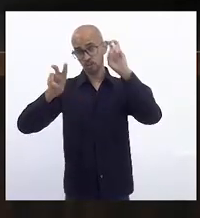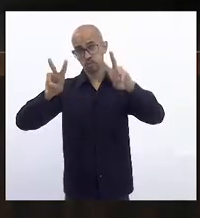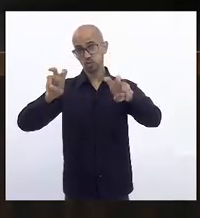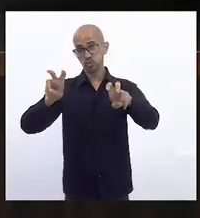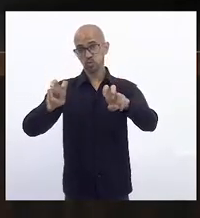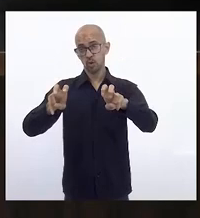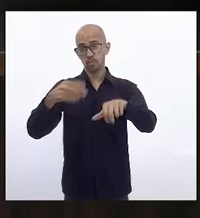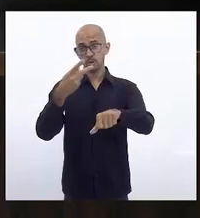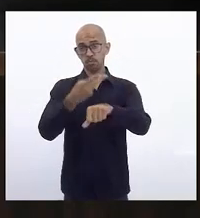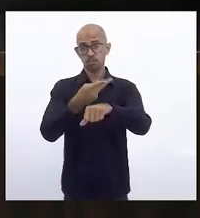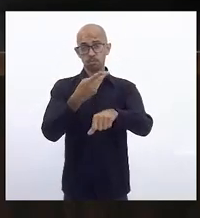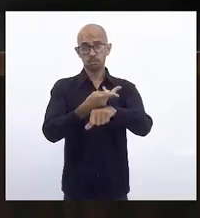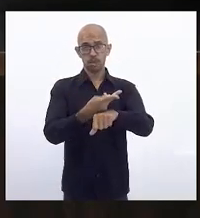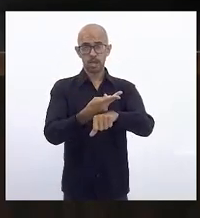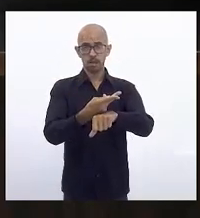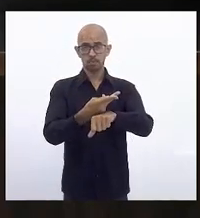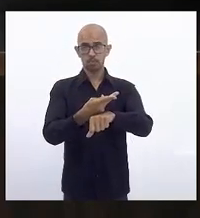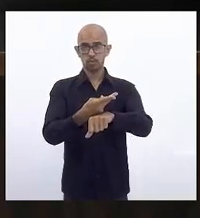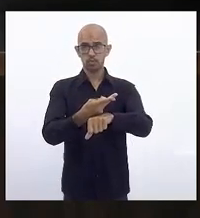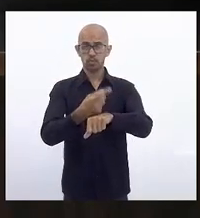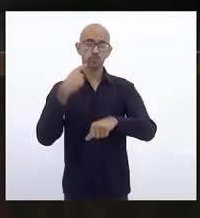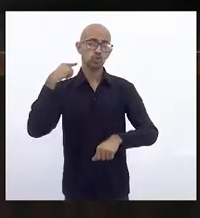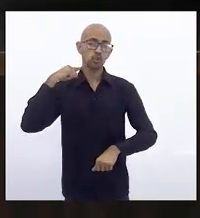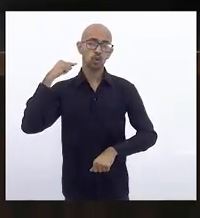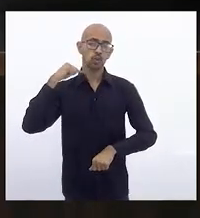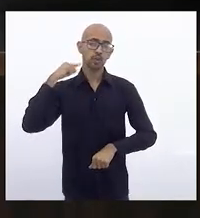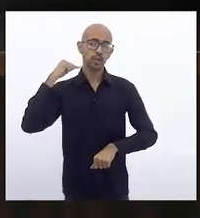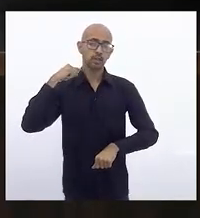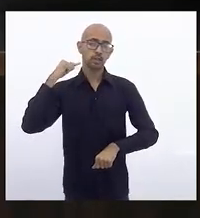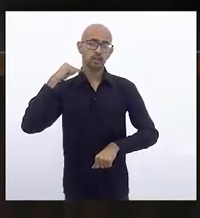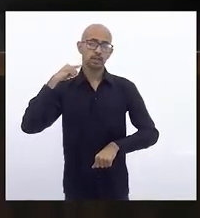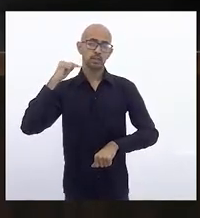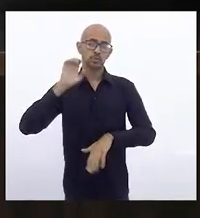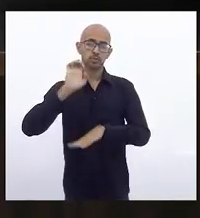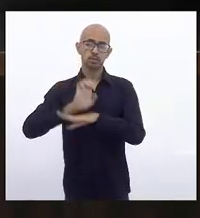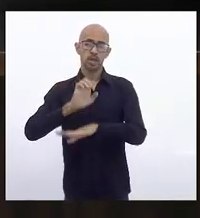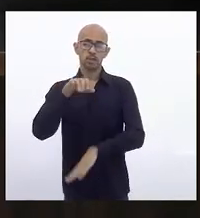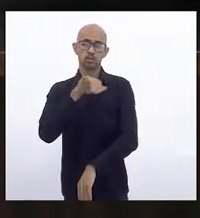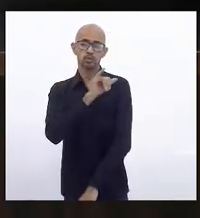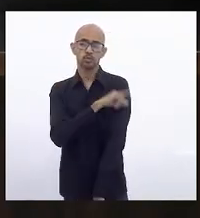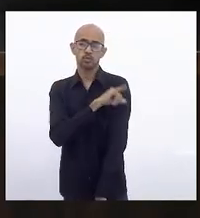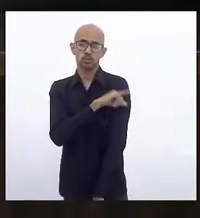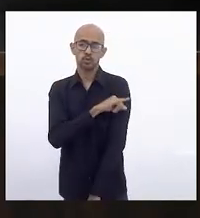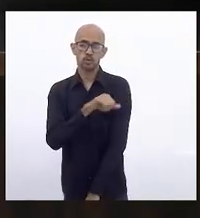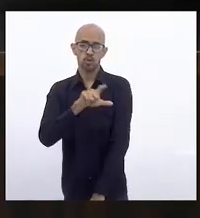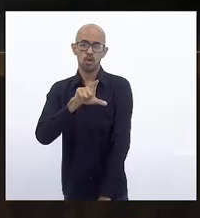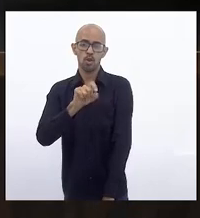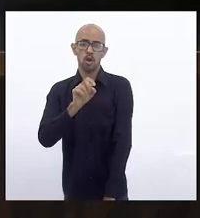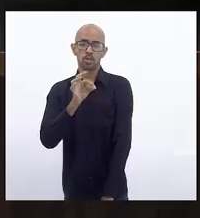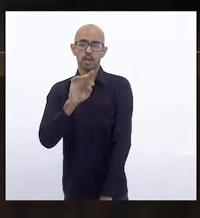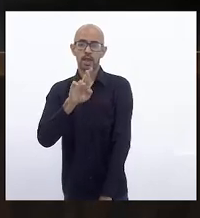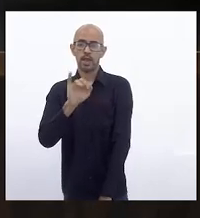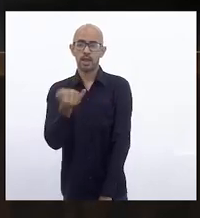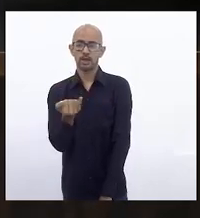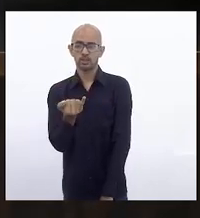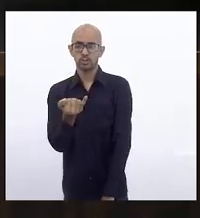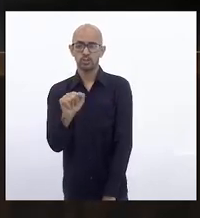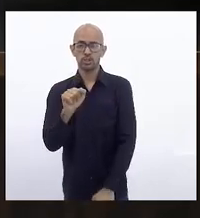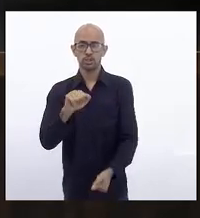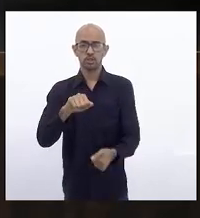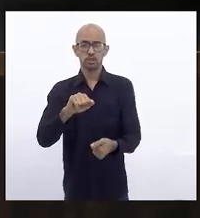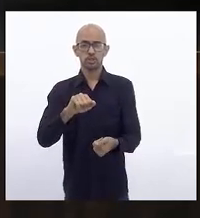prêmios prescritos das loterias exploradas direta ou indiretamente pela Loteria do Estado do Rio de Janeiro, Loterja, às categorias de esportes paralímpicos